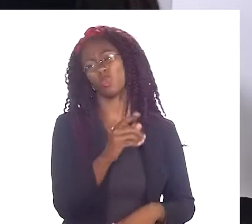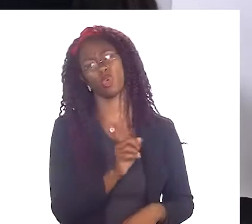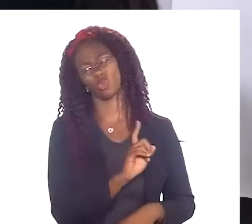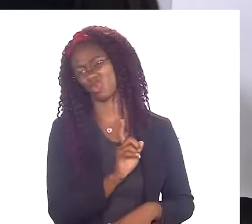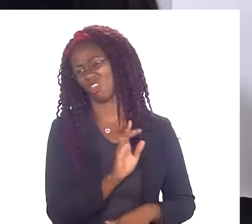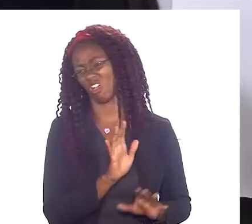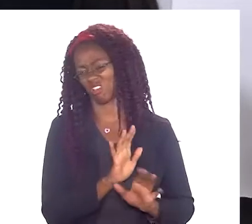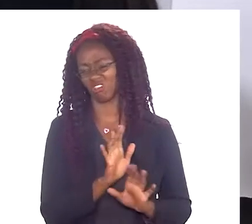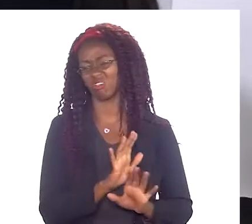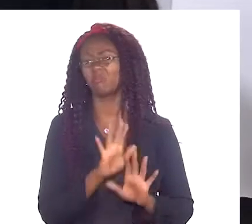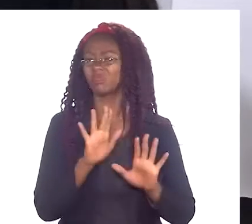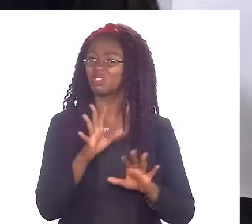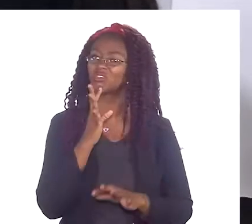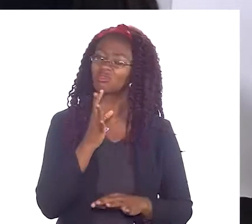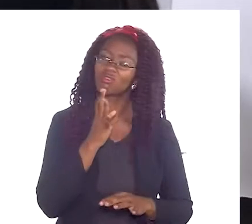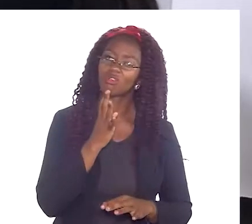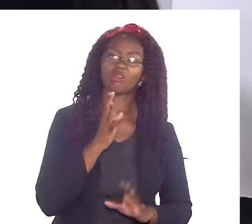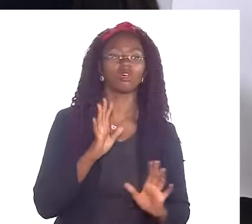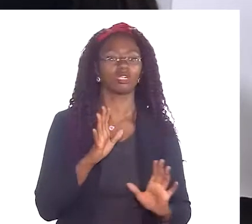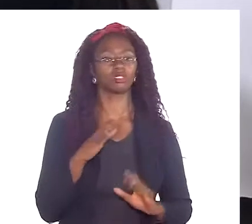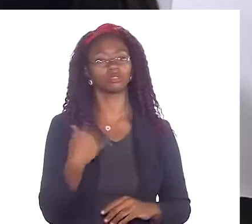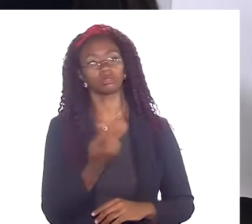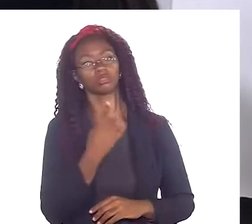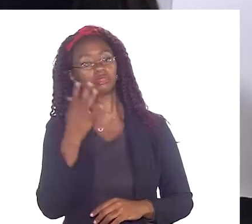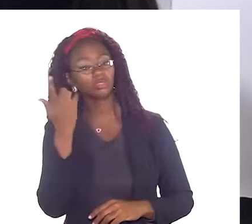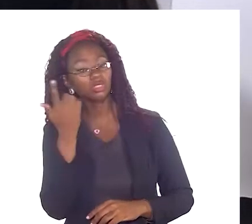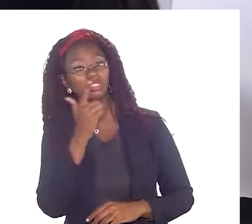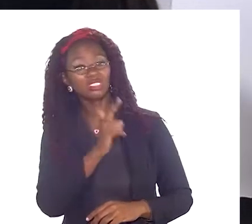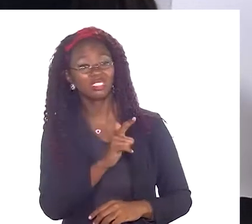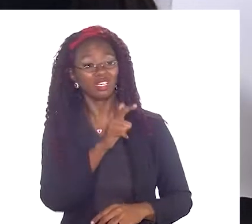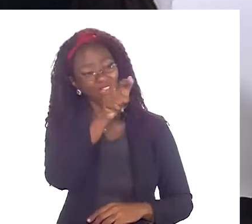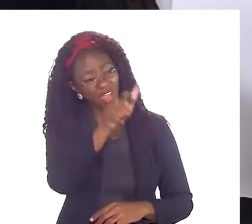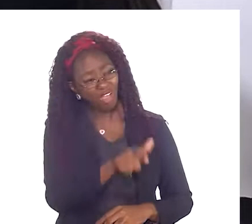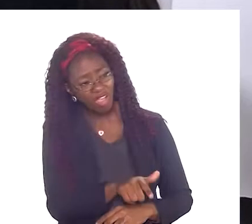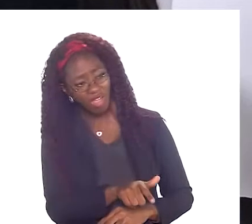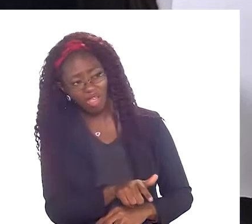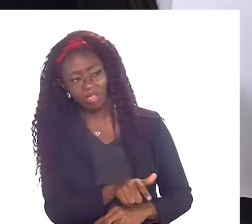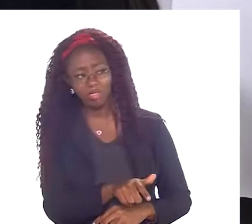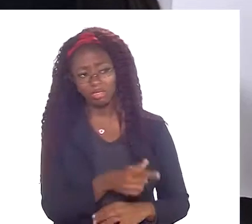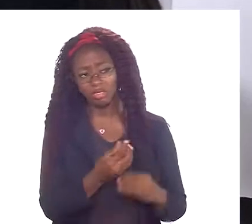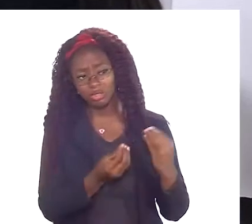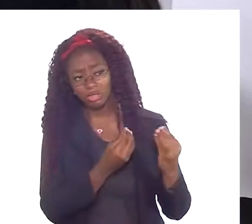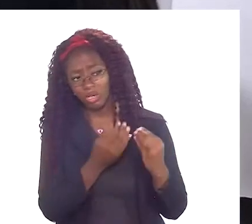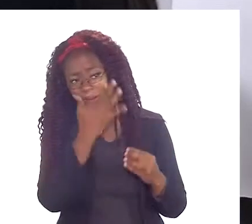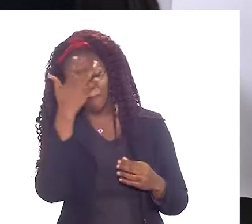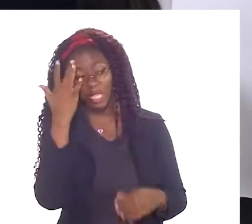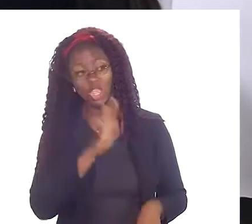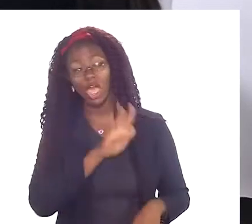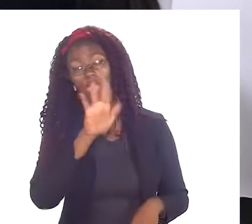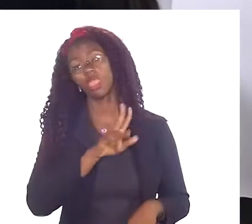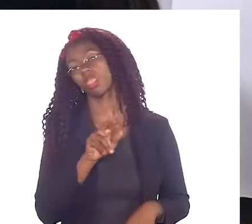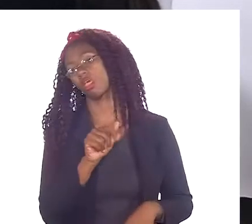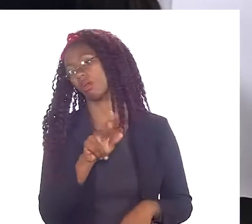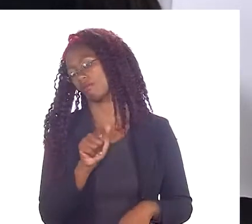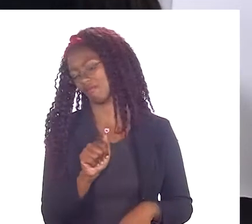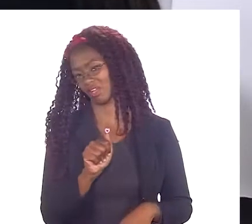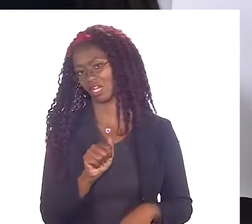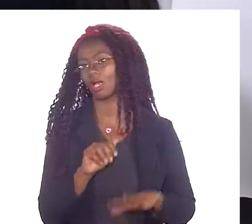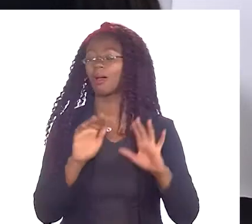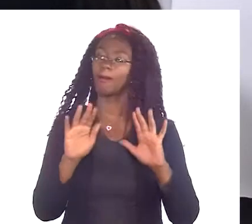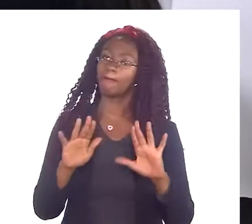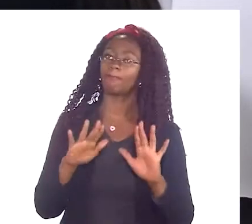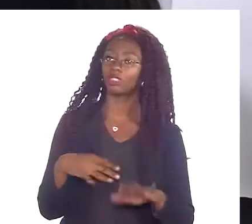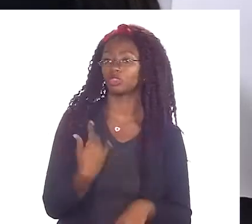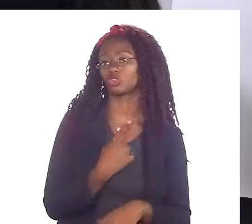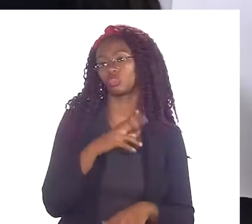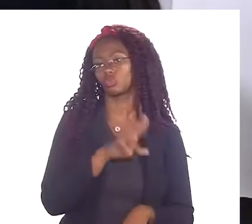os candidatos, mas a gente a gente consegue conhecer um pouco mais do perfil da pessoa que está se candidatando para as nossas posições,